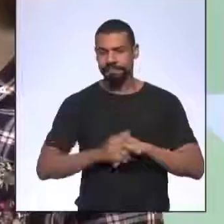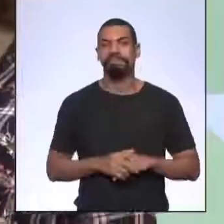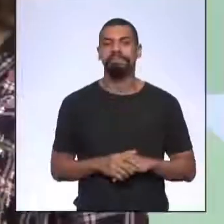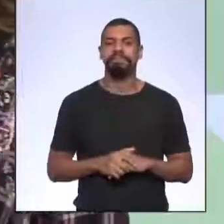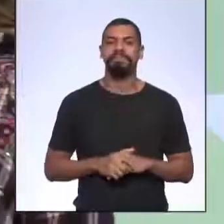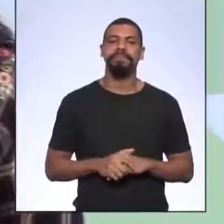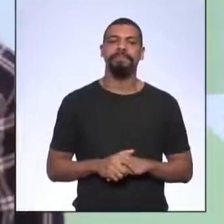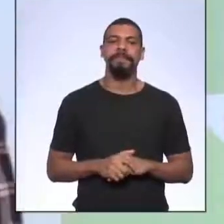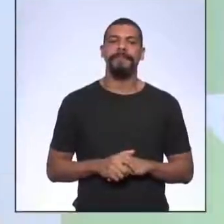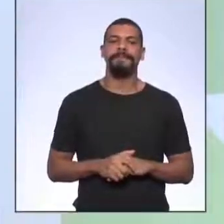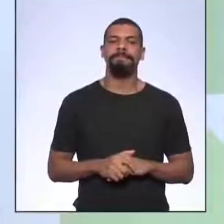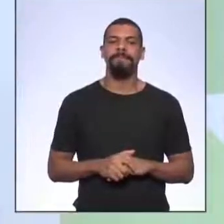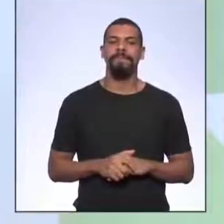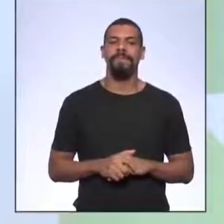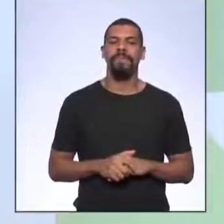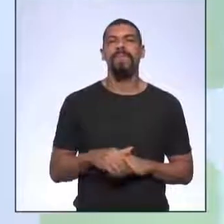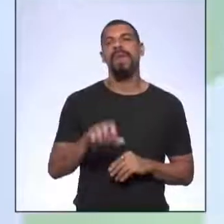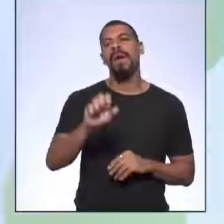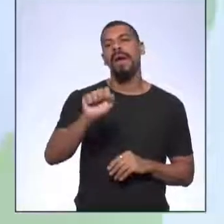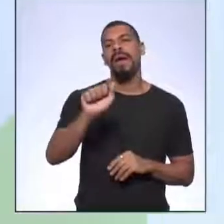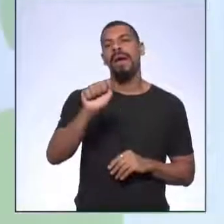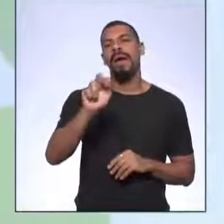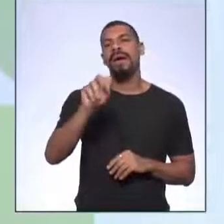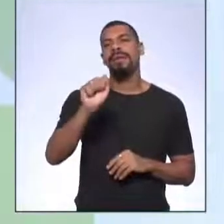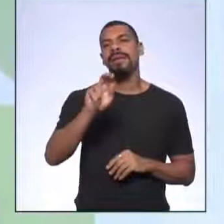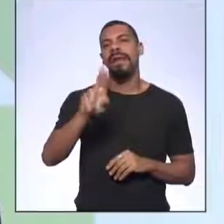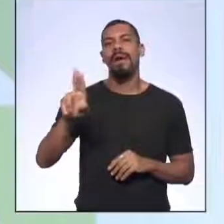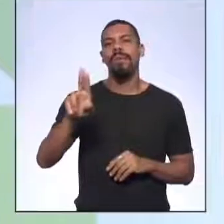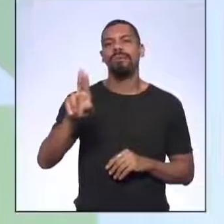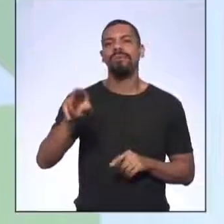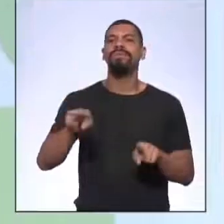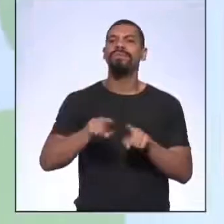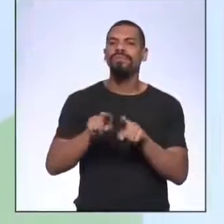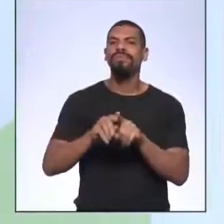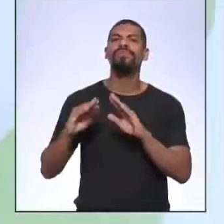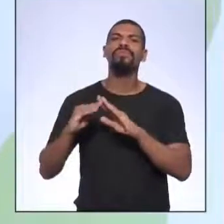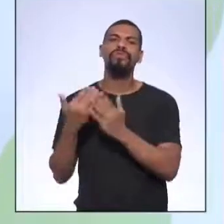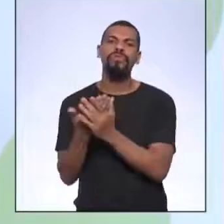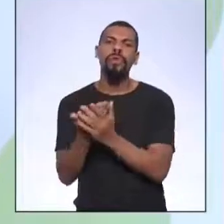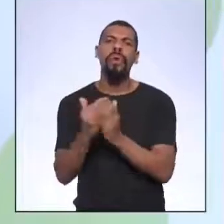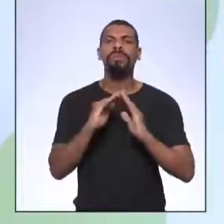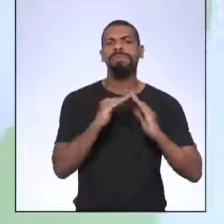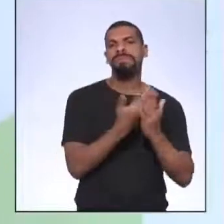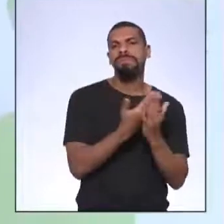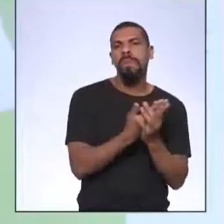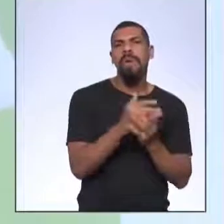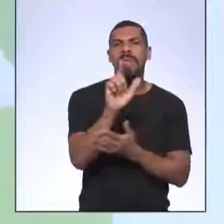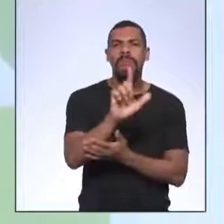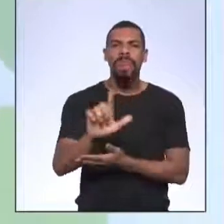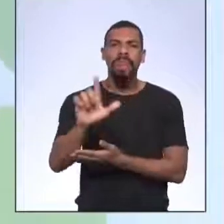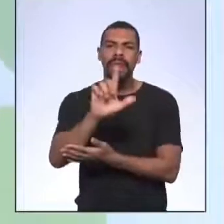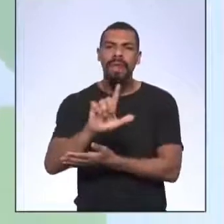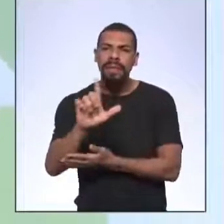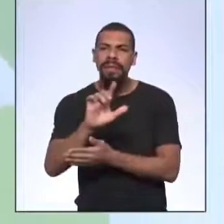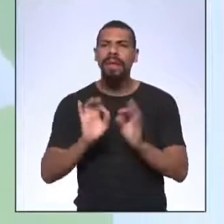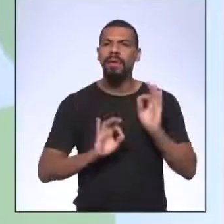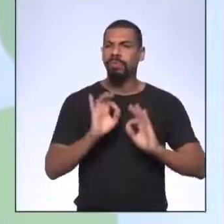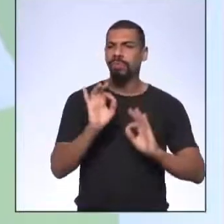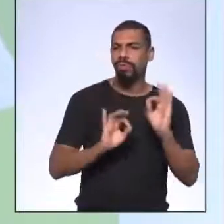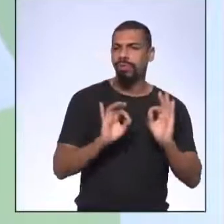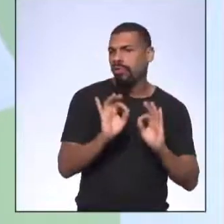sobre ela tá o sarau literário na geralmente acontece em muitas escolas da rede também tem todo um projeto